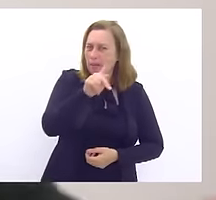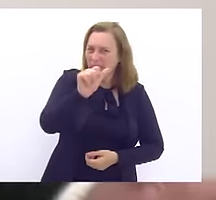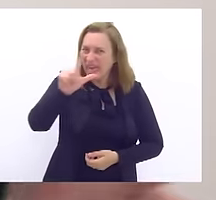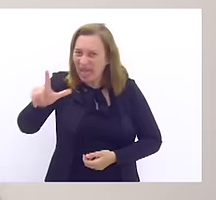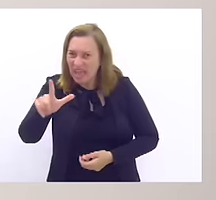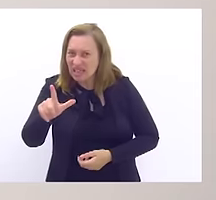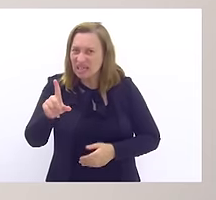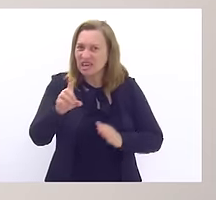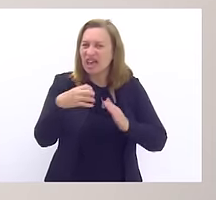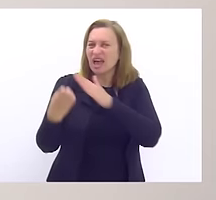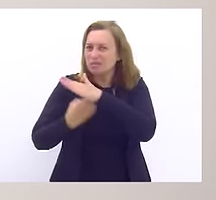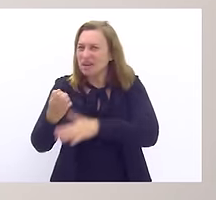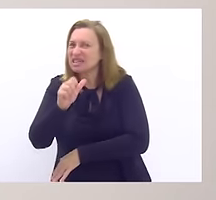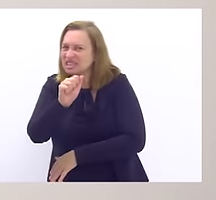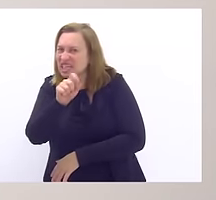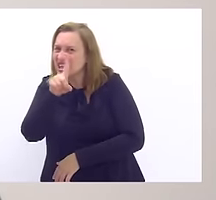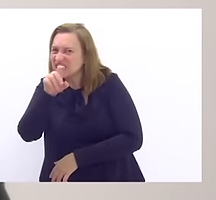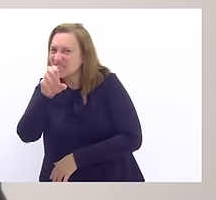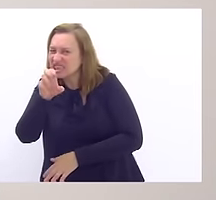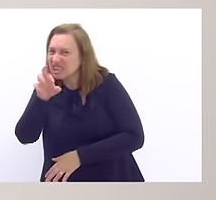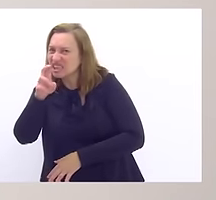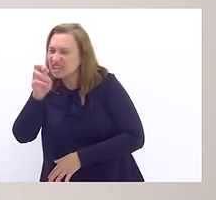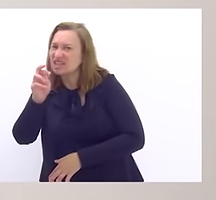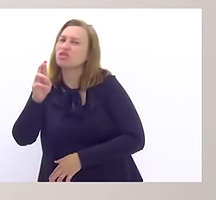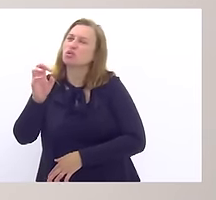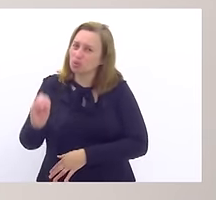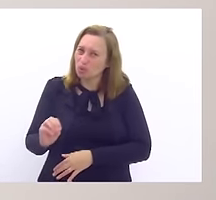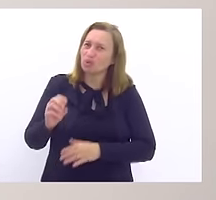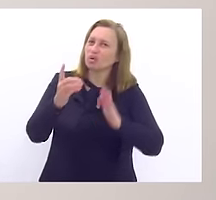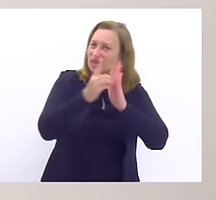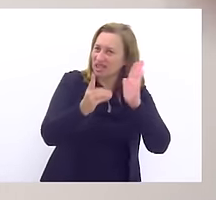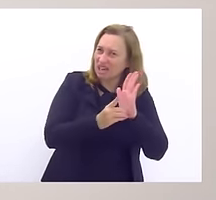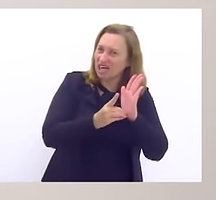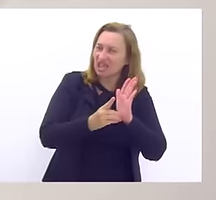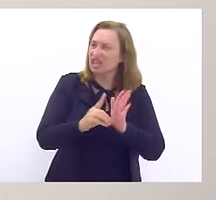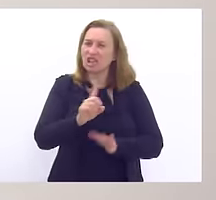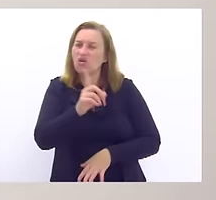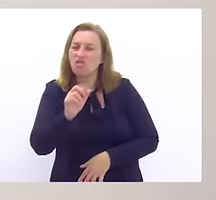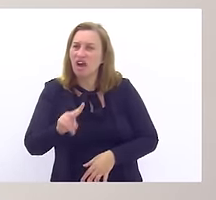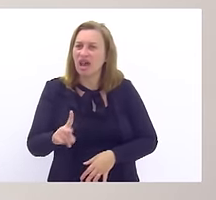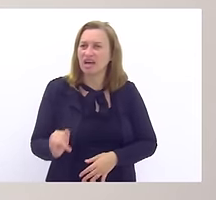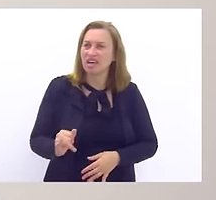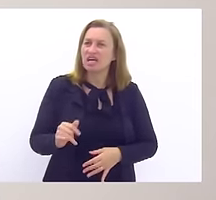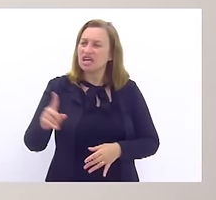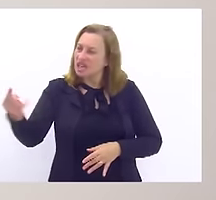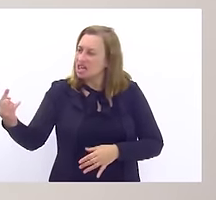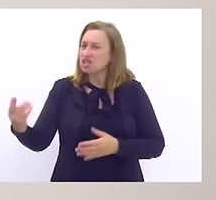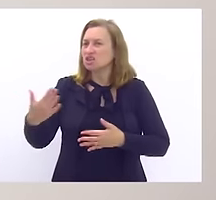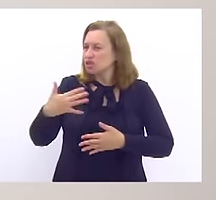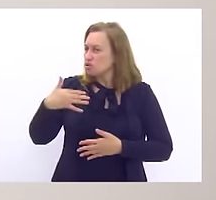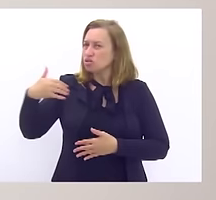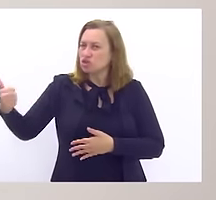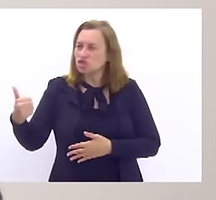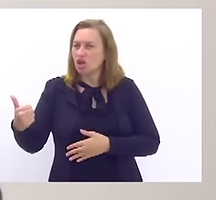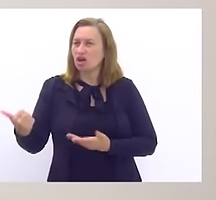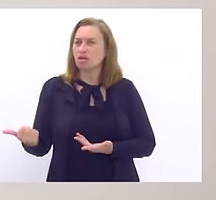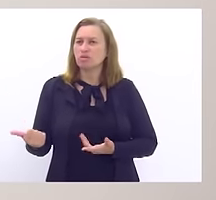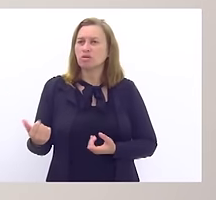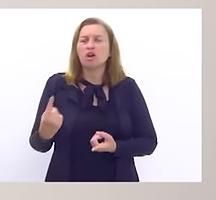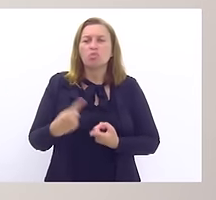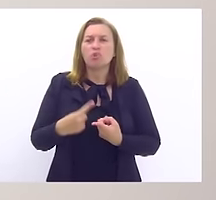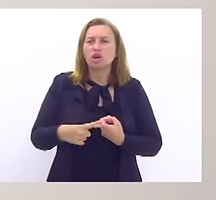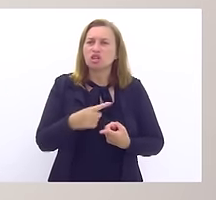não vai Pô e pai tem que ir na nossa porta de todos os parlamentar porque nós estamos na ponta nós